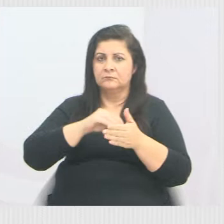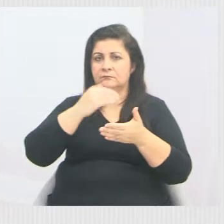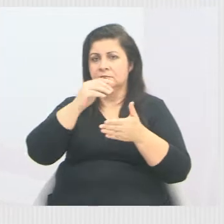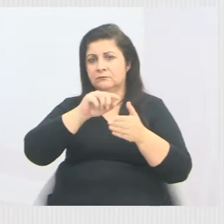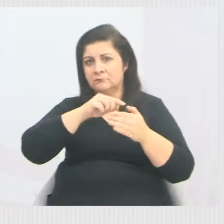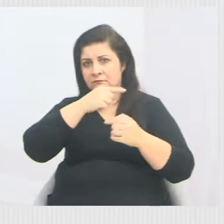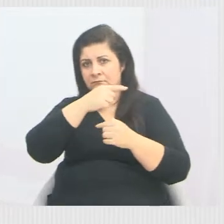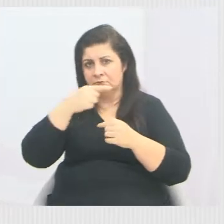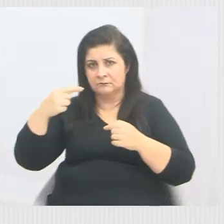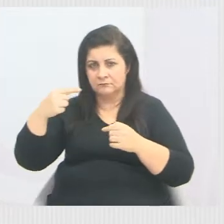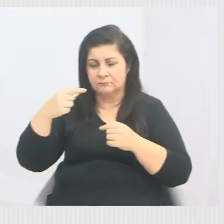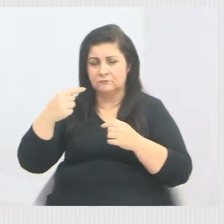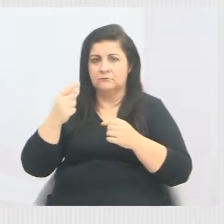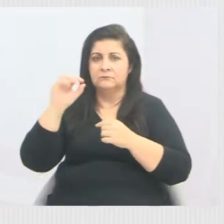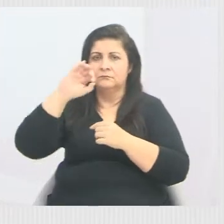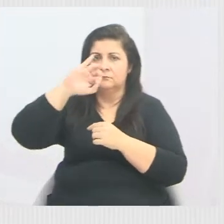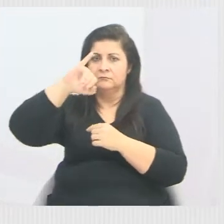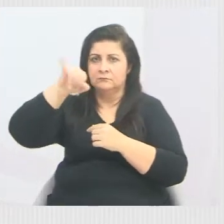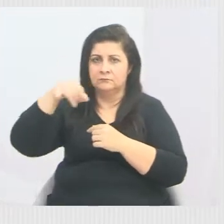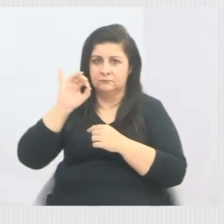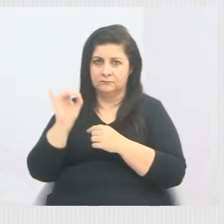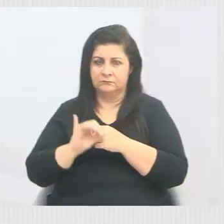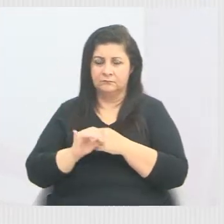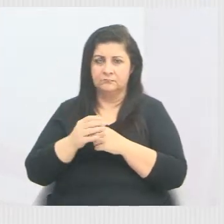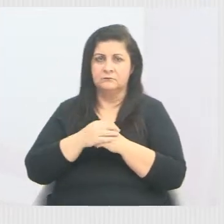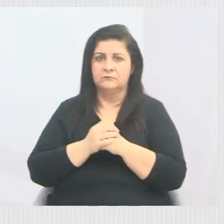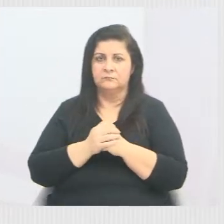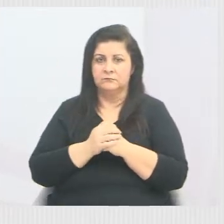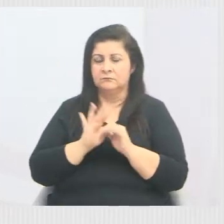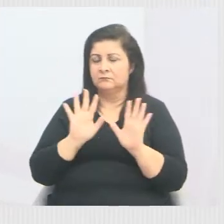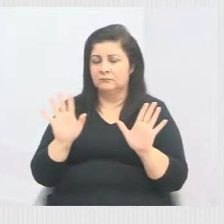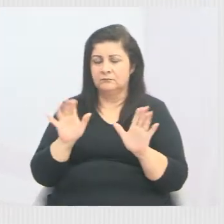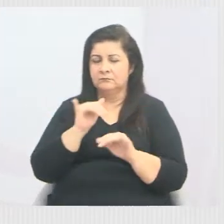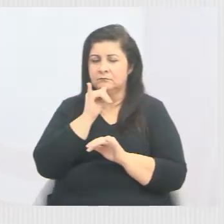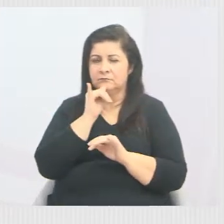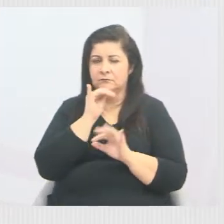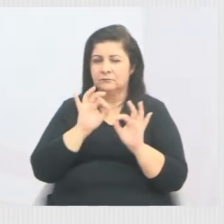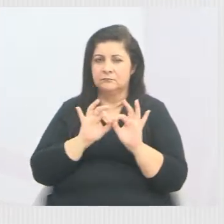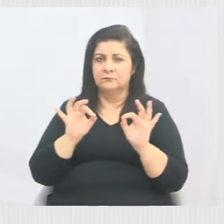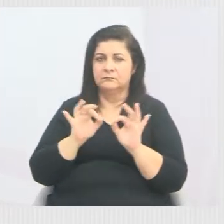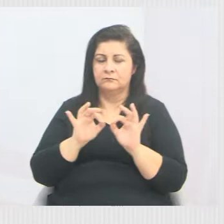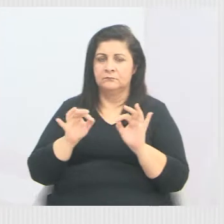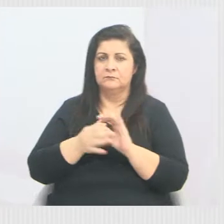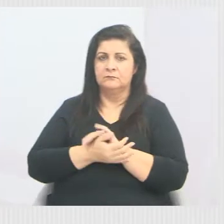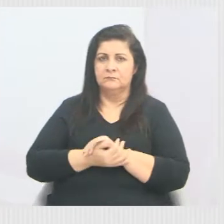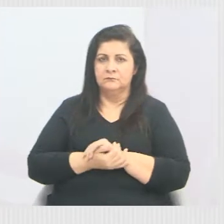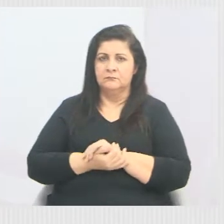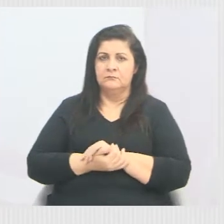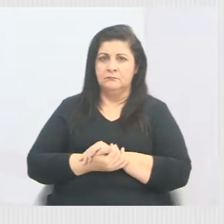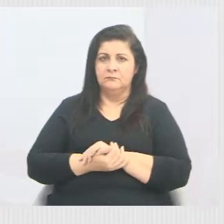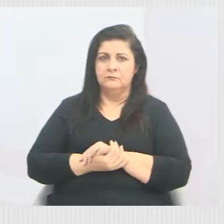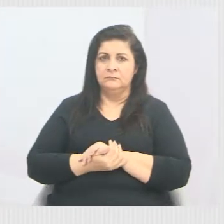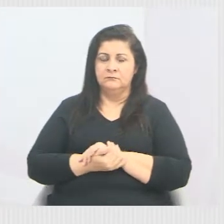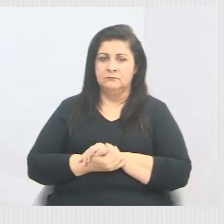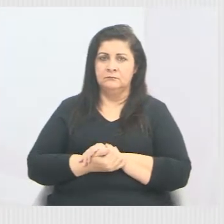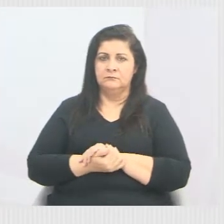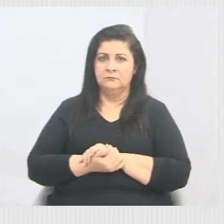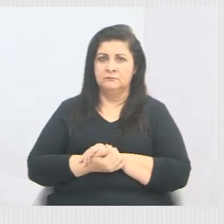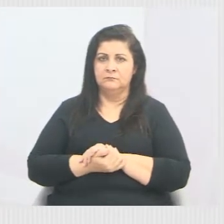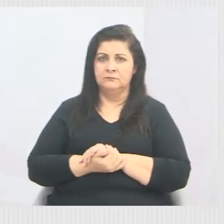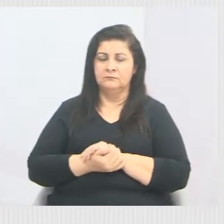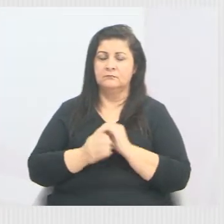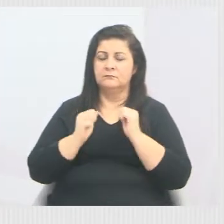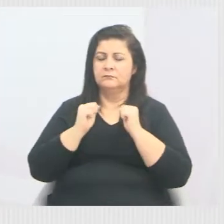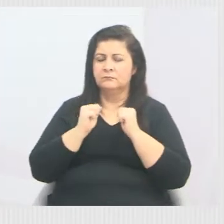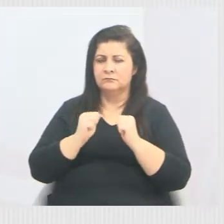né, e dos rendimentos que ele tem das suas aplicações. É um exemplo bem didático para que a pessoa que está em casa possa ter uma